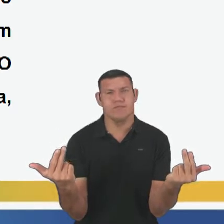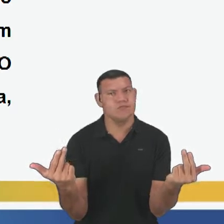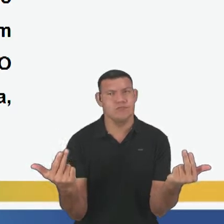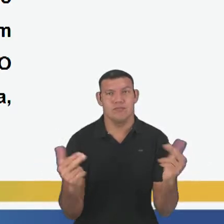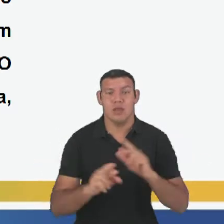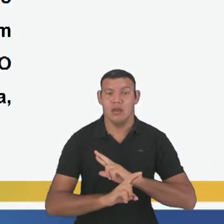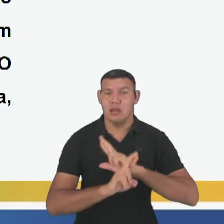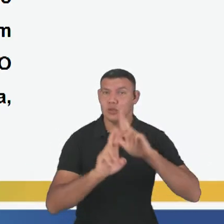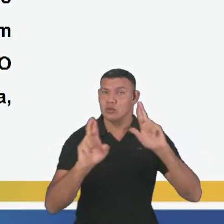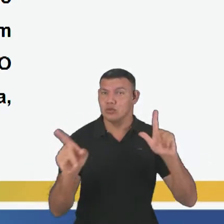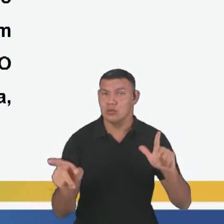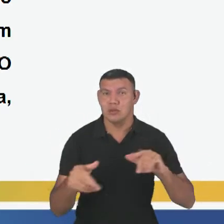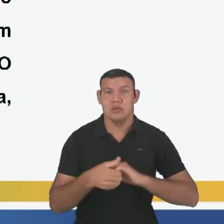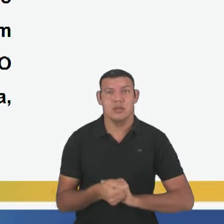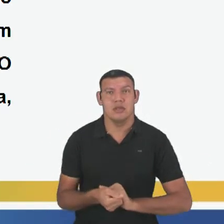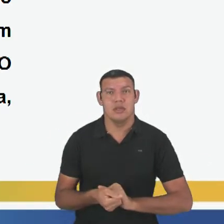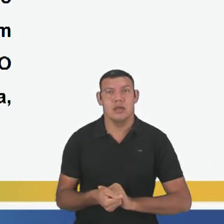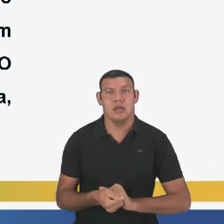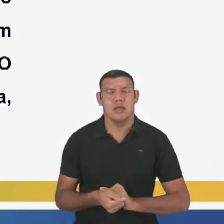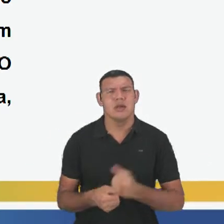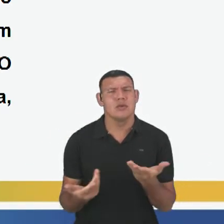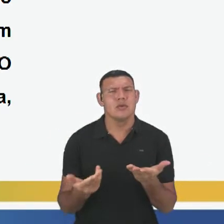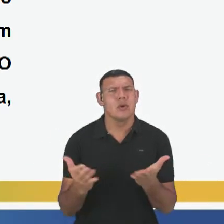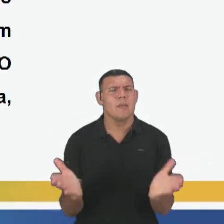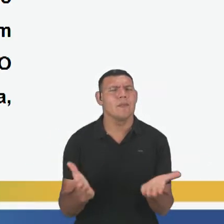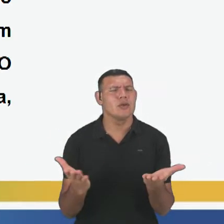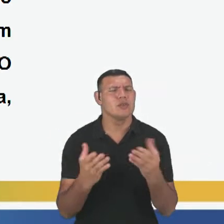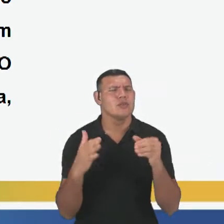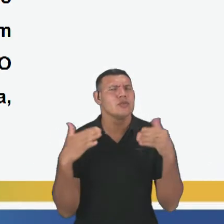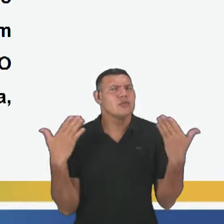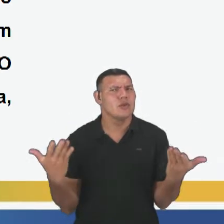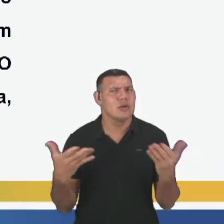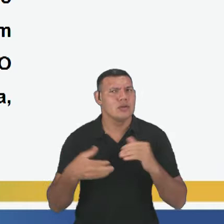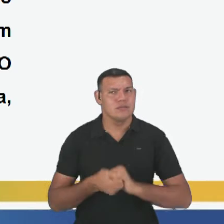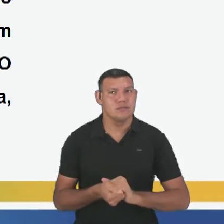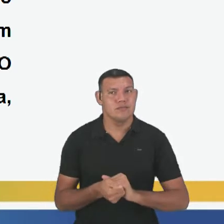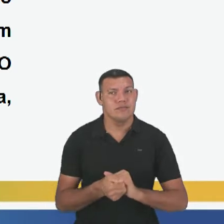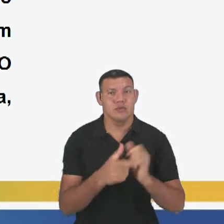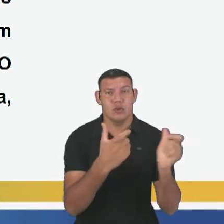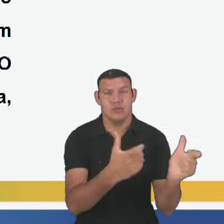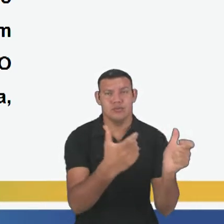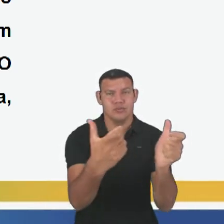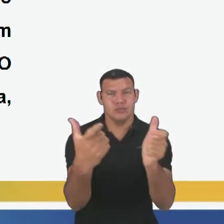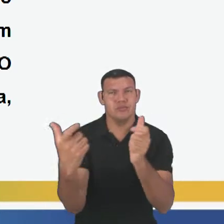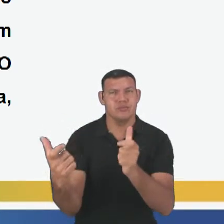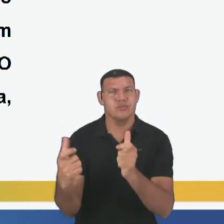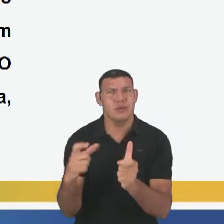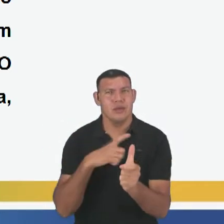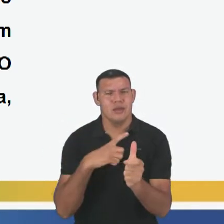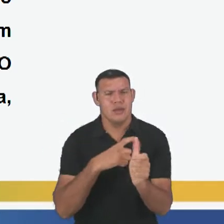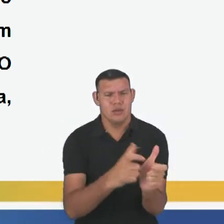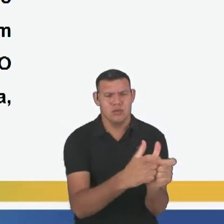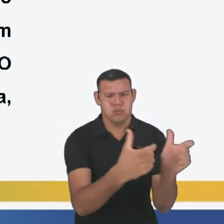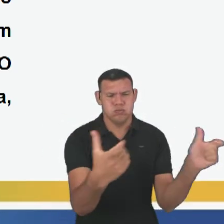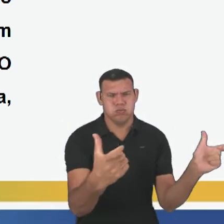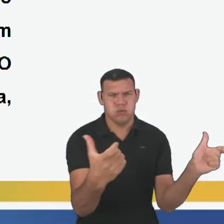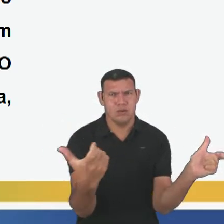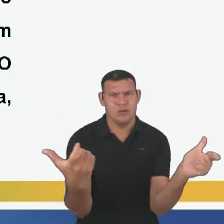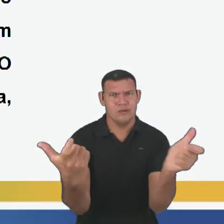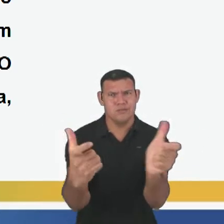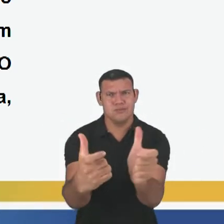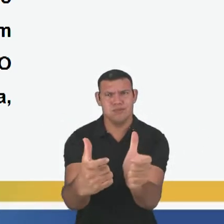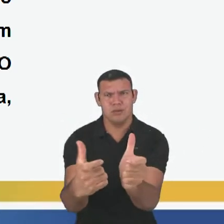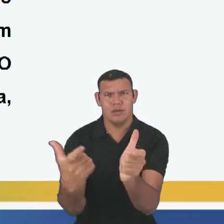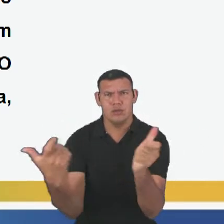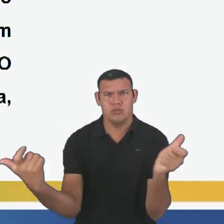superfície terrestre. Quais são as razões para isso não acontecer? Alguns lugares existirem mais pessoas e outros lugares